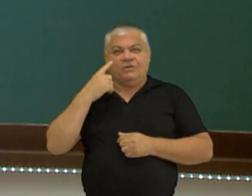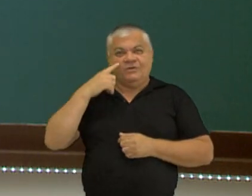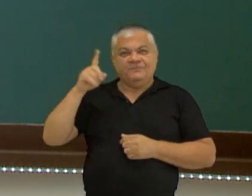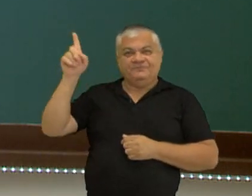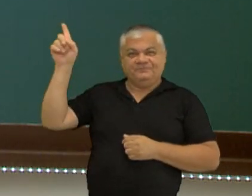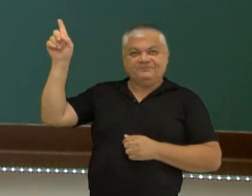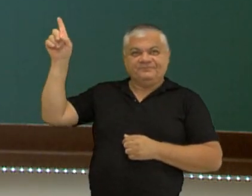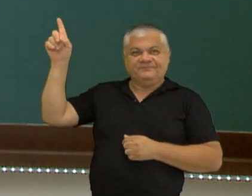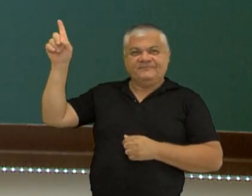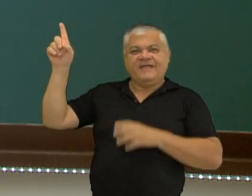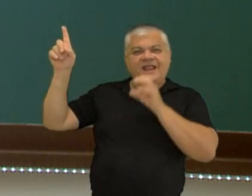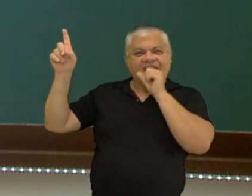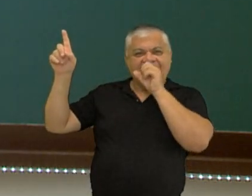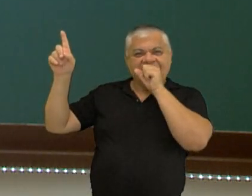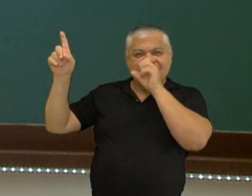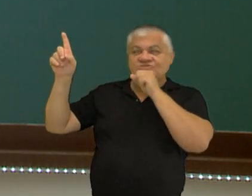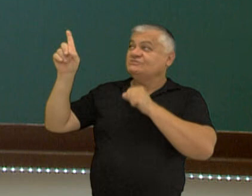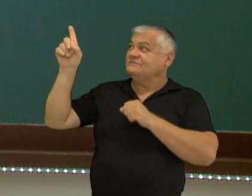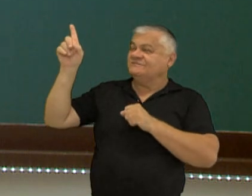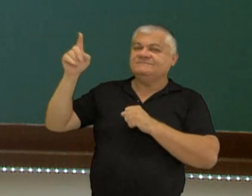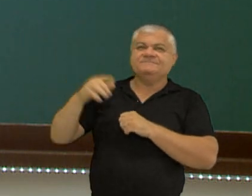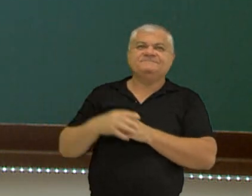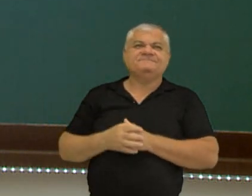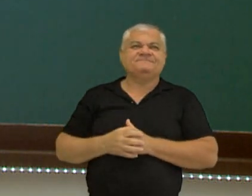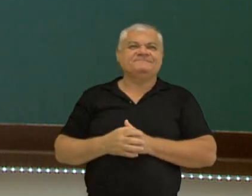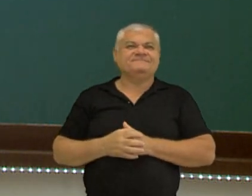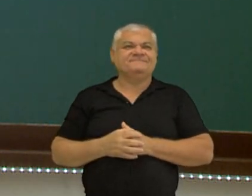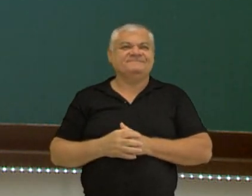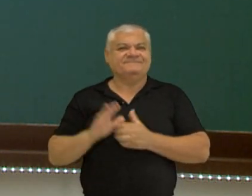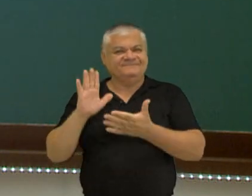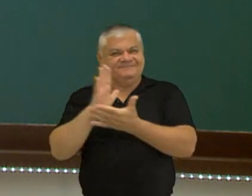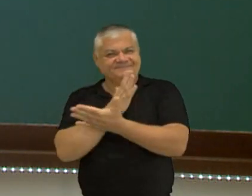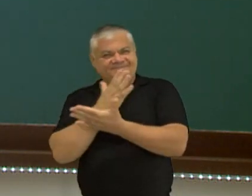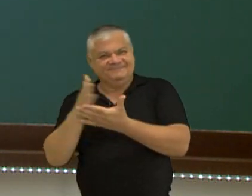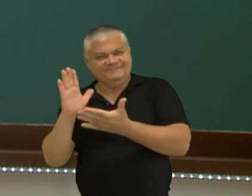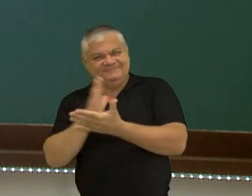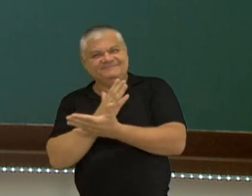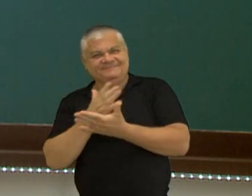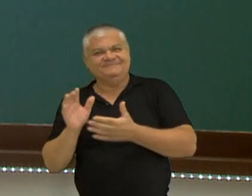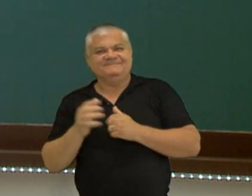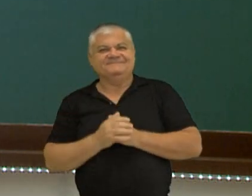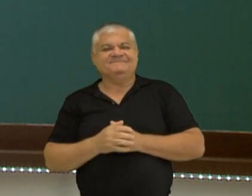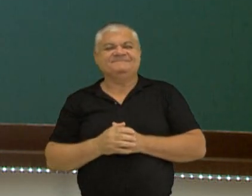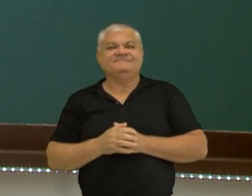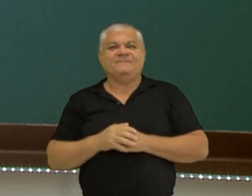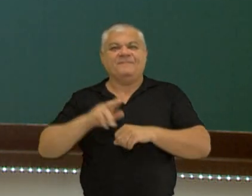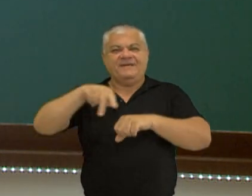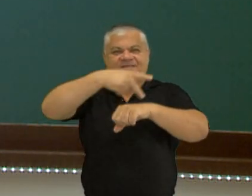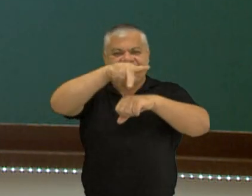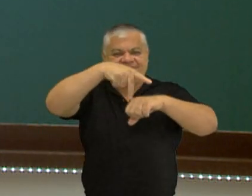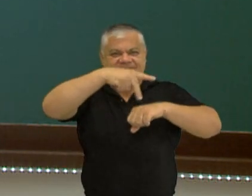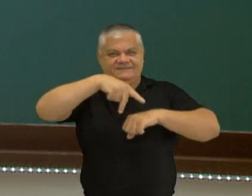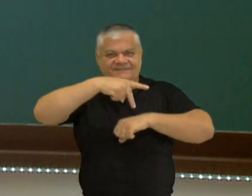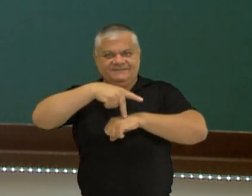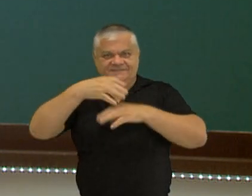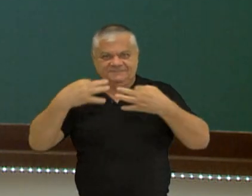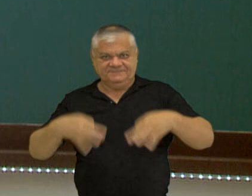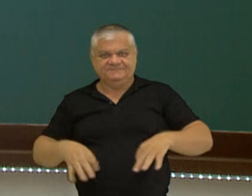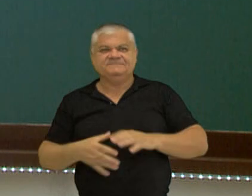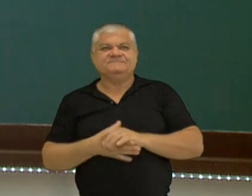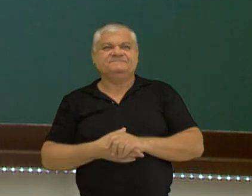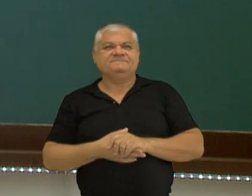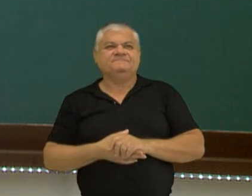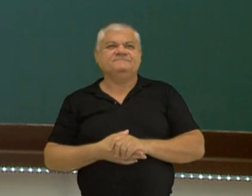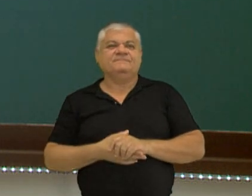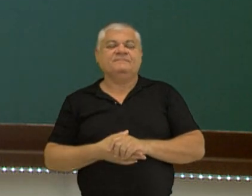geográfica da Ásia no mapa mundi e aqui a divisão política, que é essa divisão ali dos países, certo? E aí,